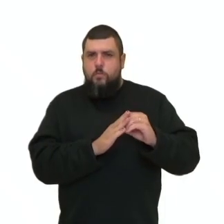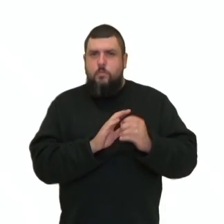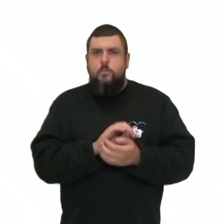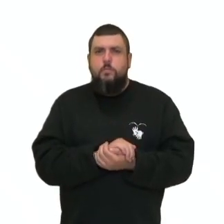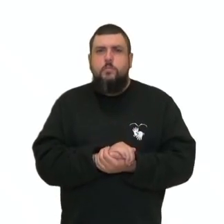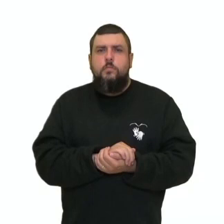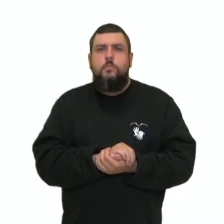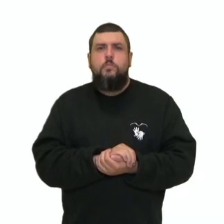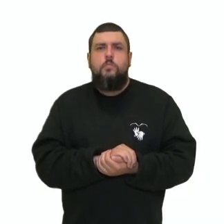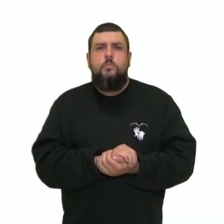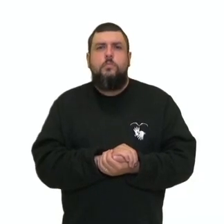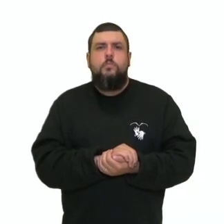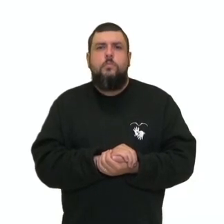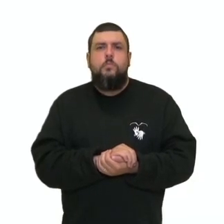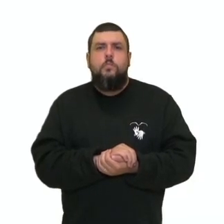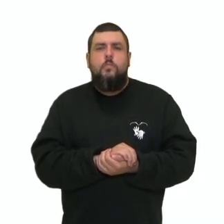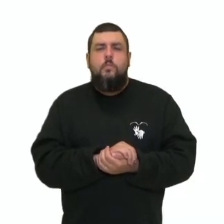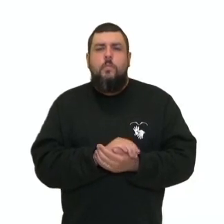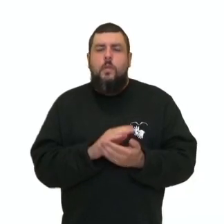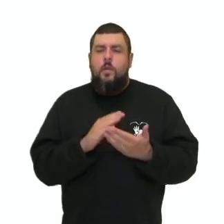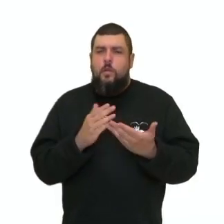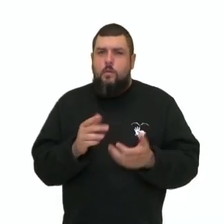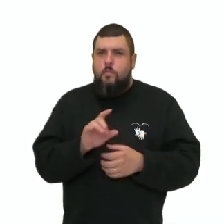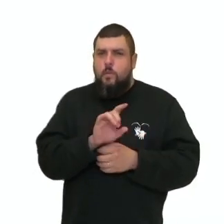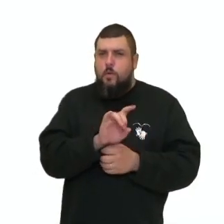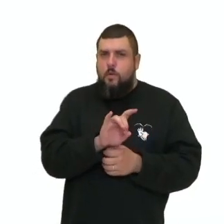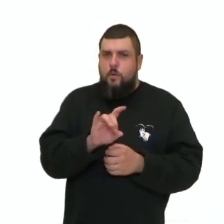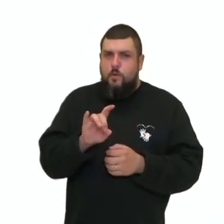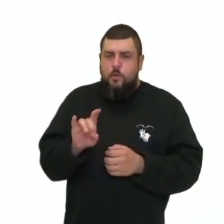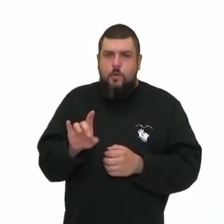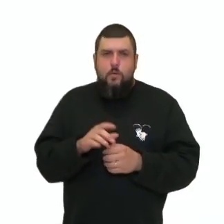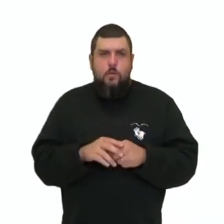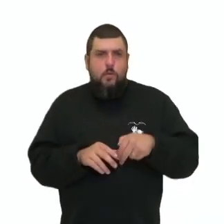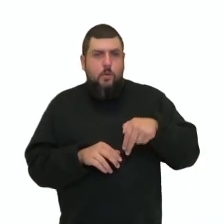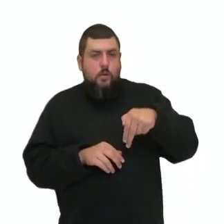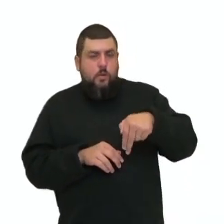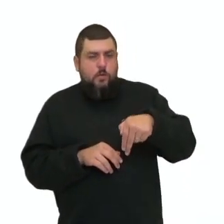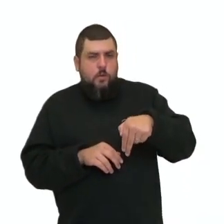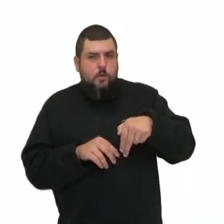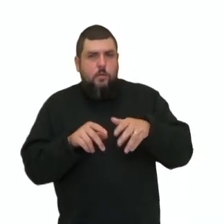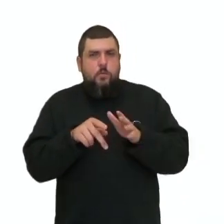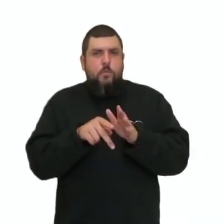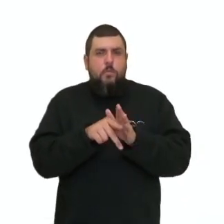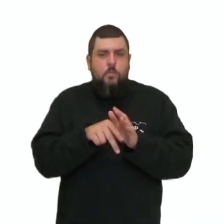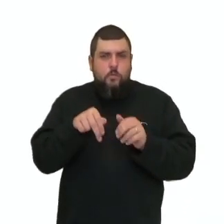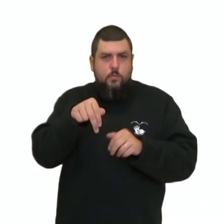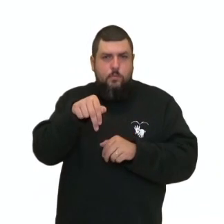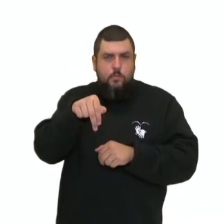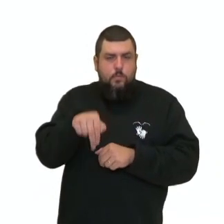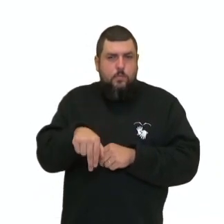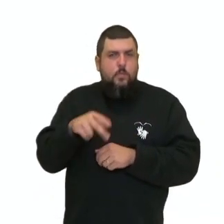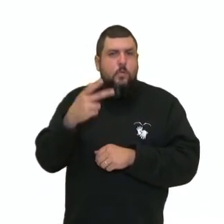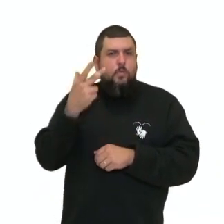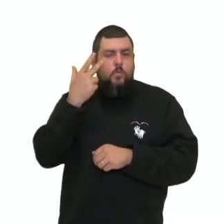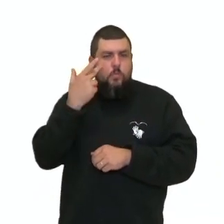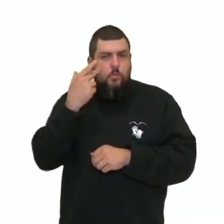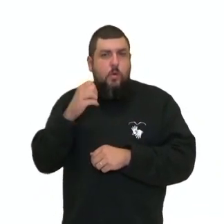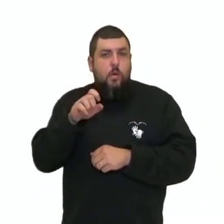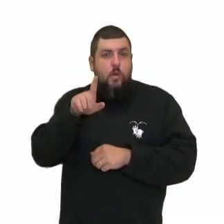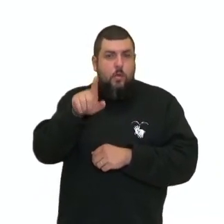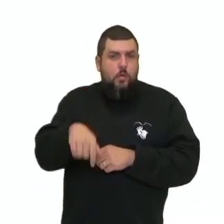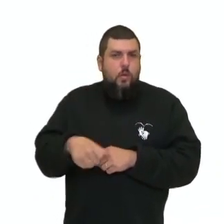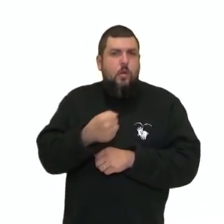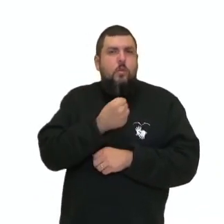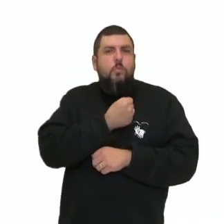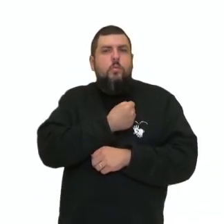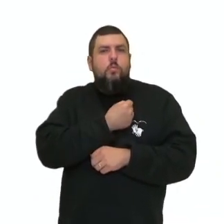Assim, a cada elemento N, pertencente aos naturais, corresponde um único número